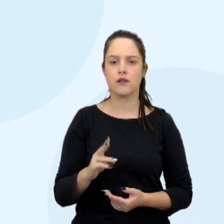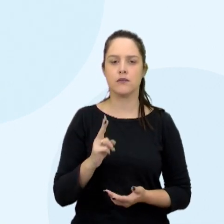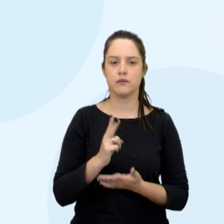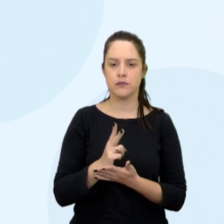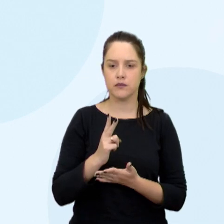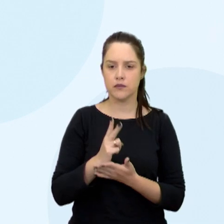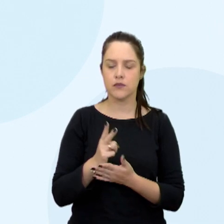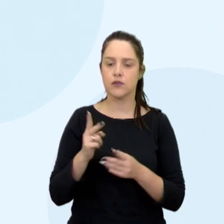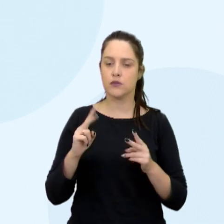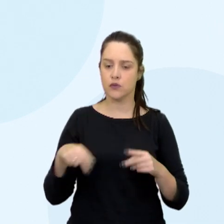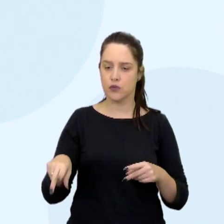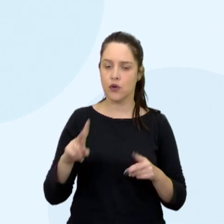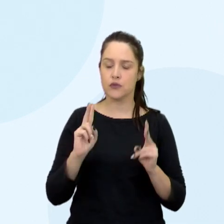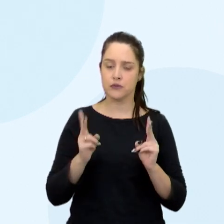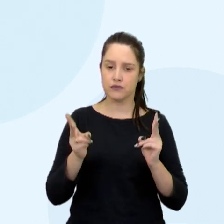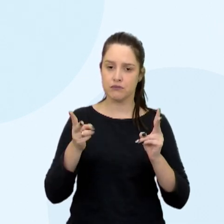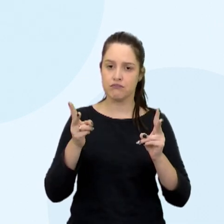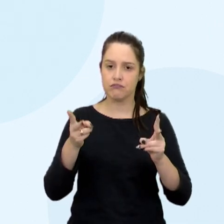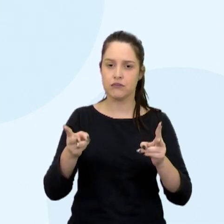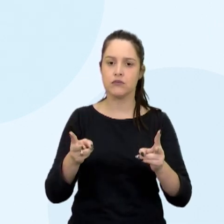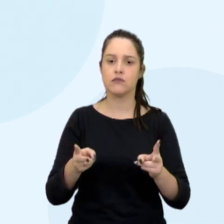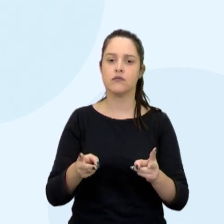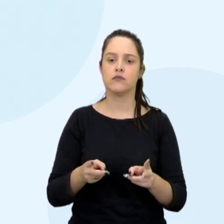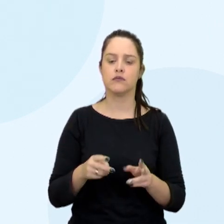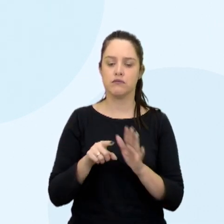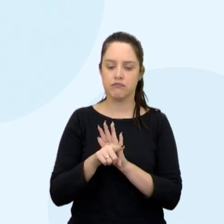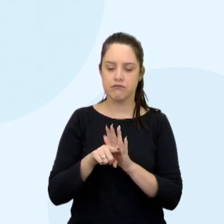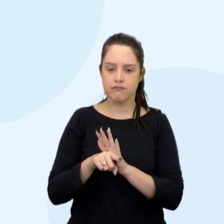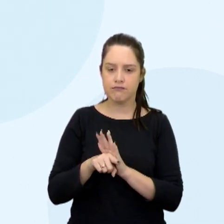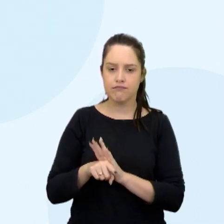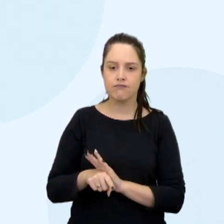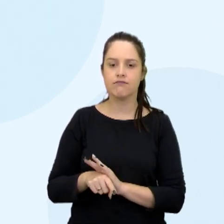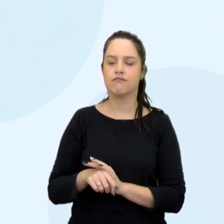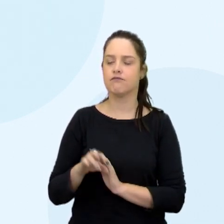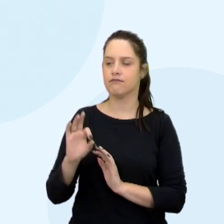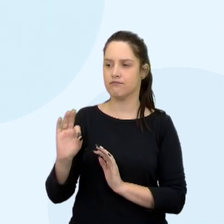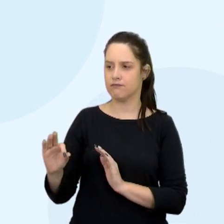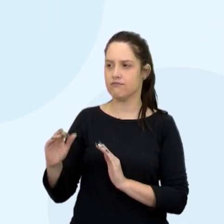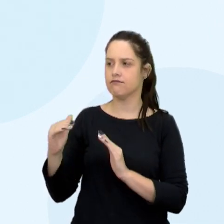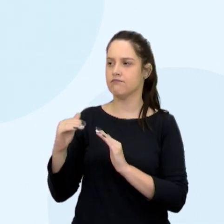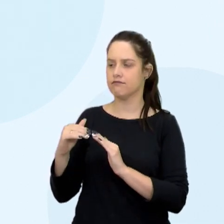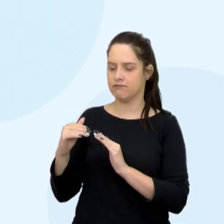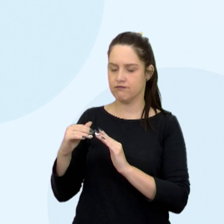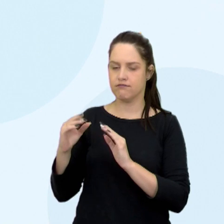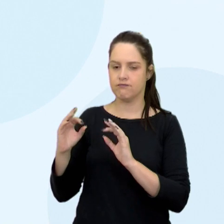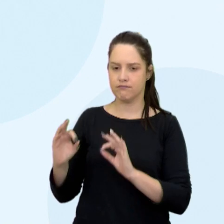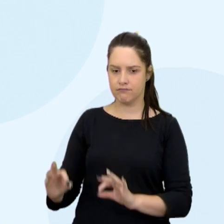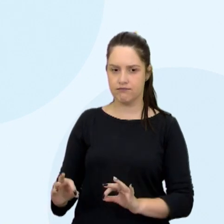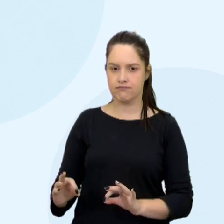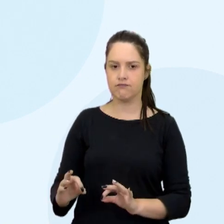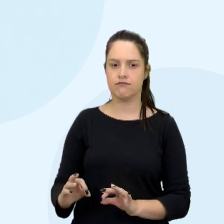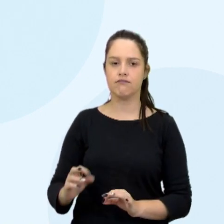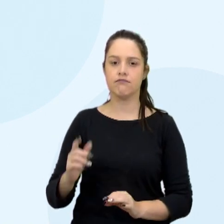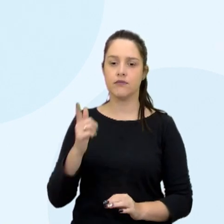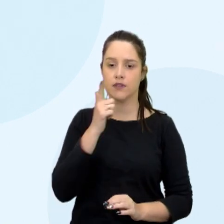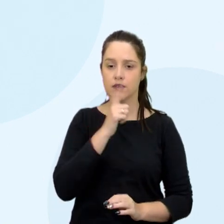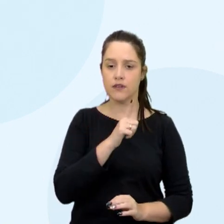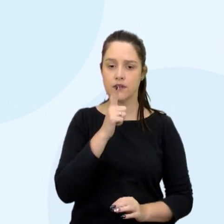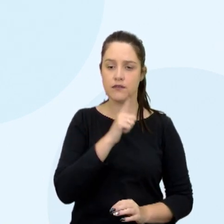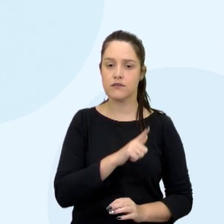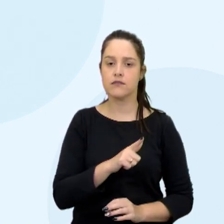ainda continua no plano 2D. Eu acho que é 2D, Exato. Porque as linhas não levam a gente para perceber a profundidade,